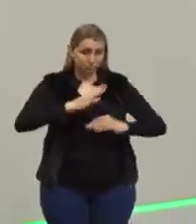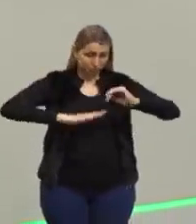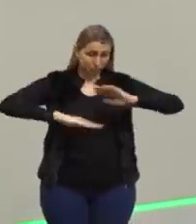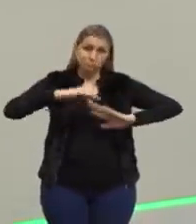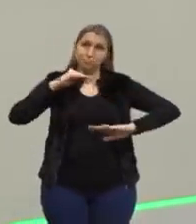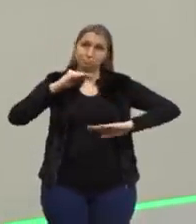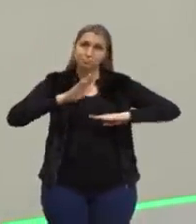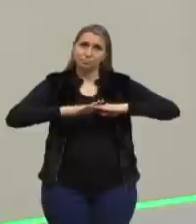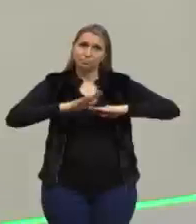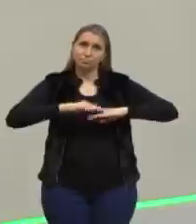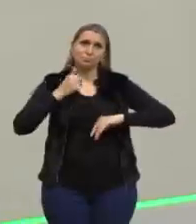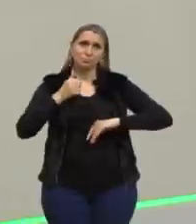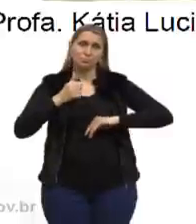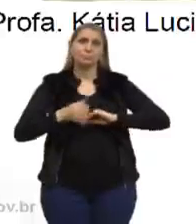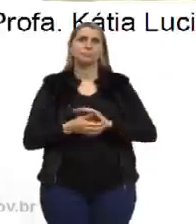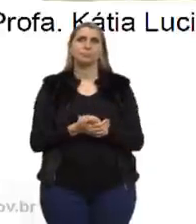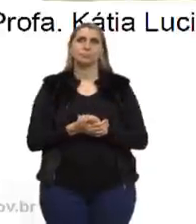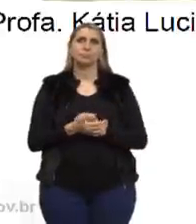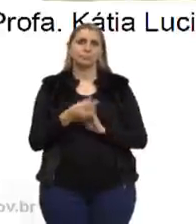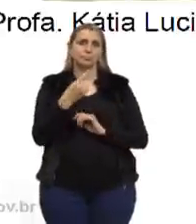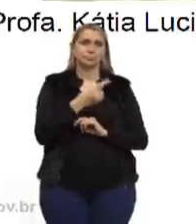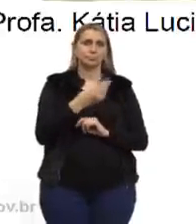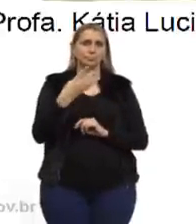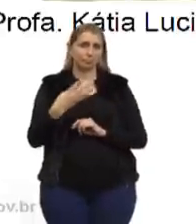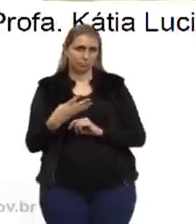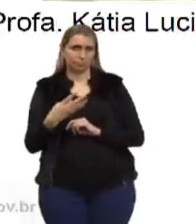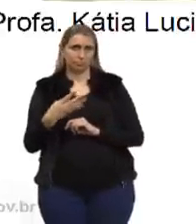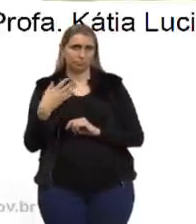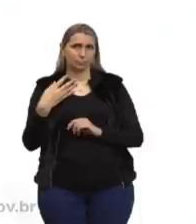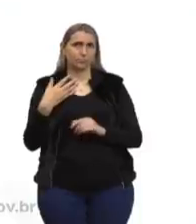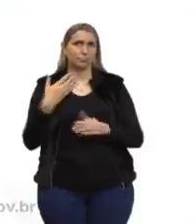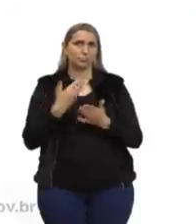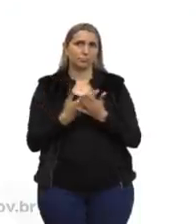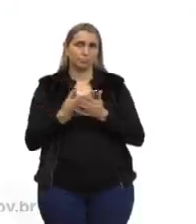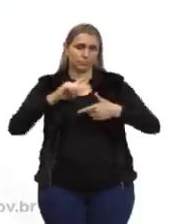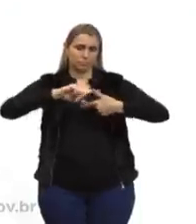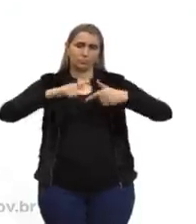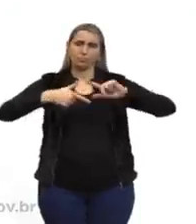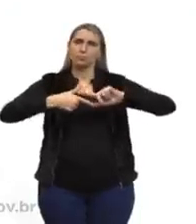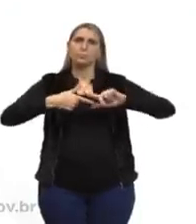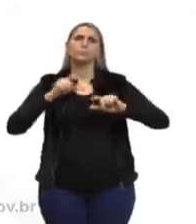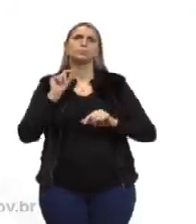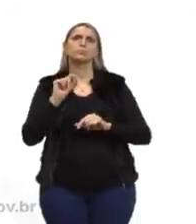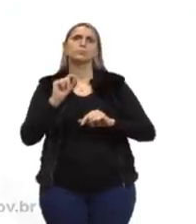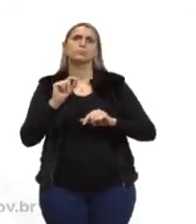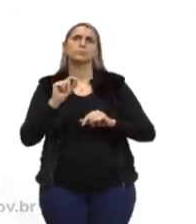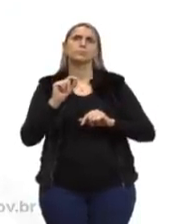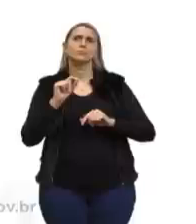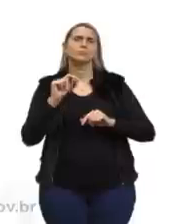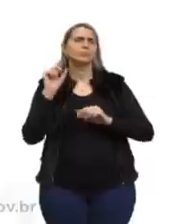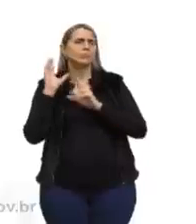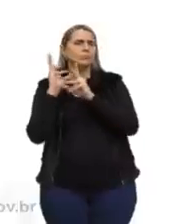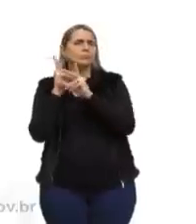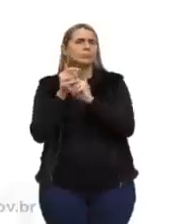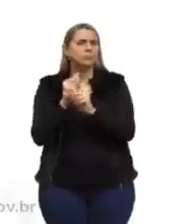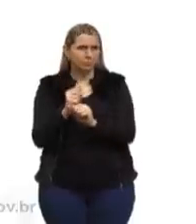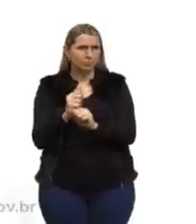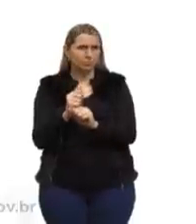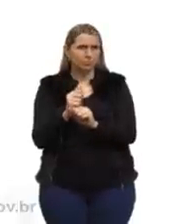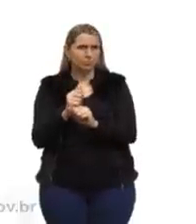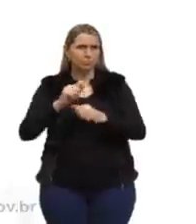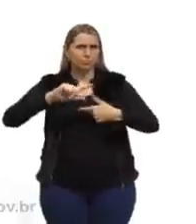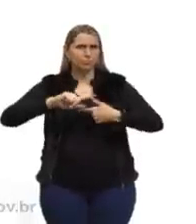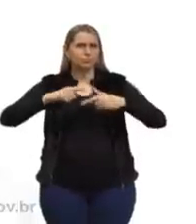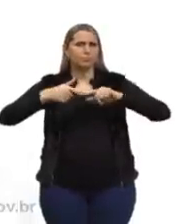praticar, certo? Então, nossa 14ª aula nesse bloco de geometria. Então, o que nós vamos revisar em geometria? Em geometria, nós